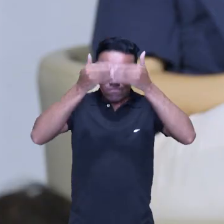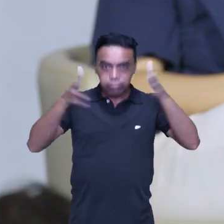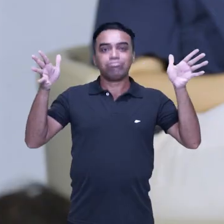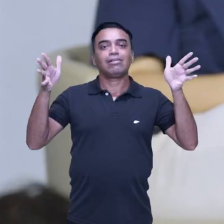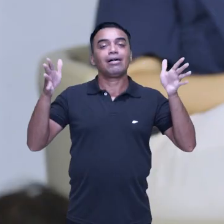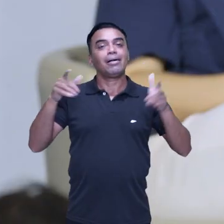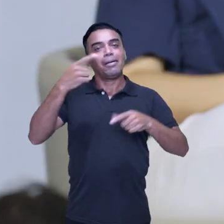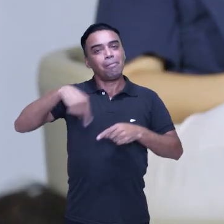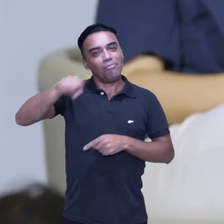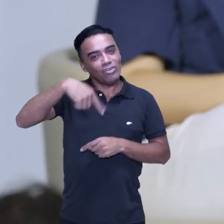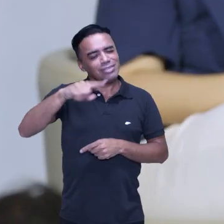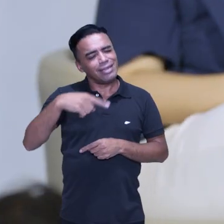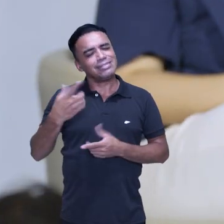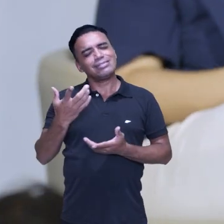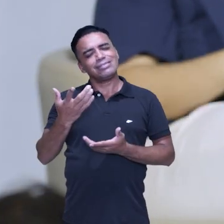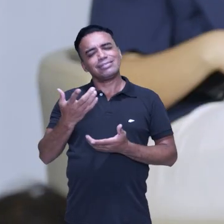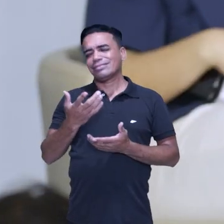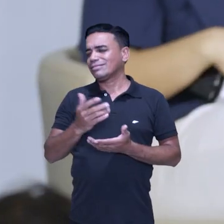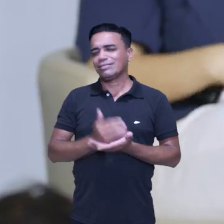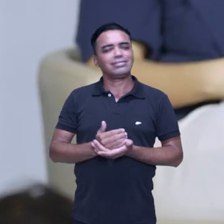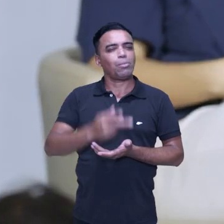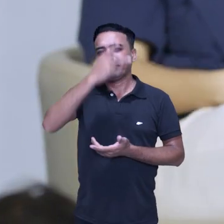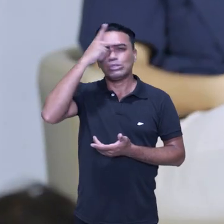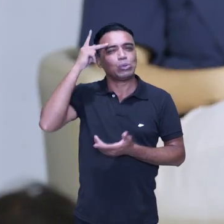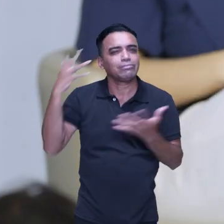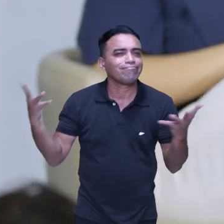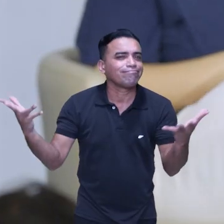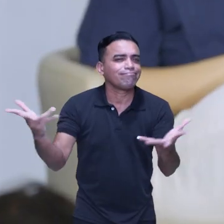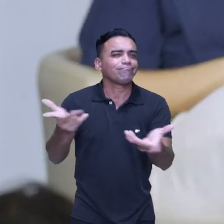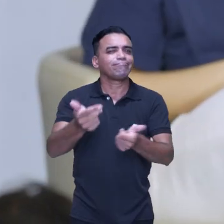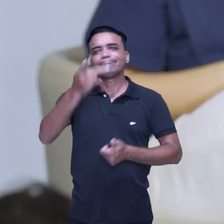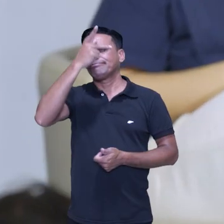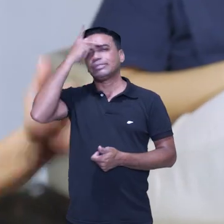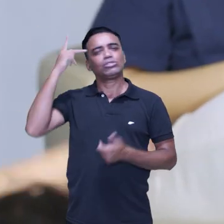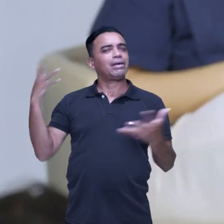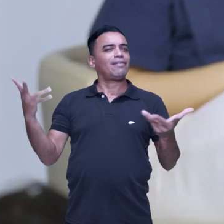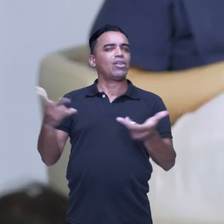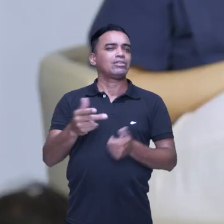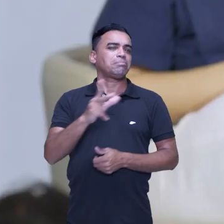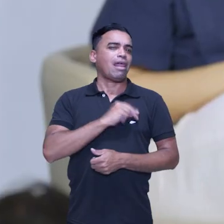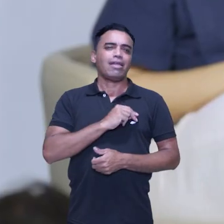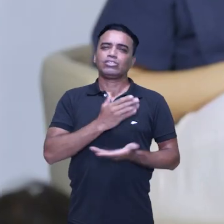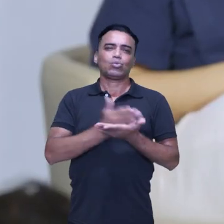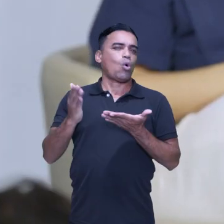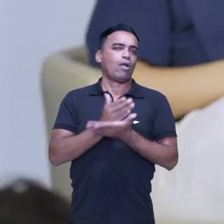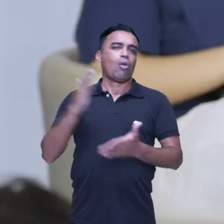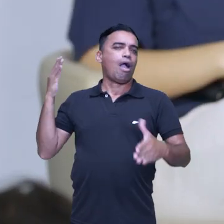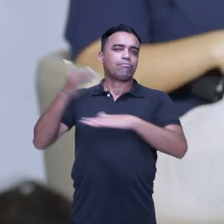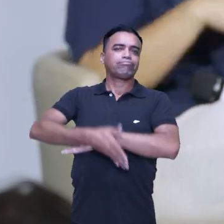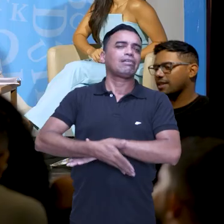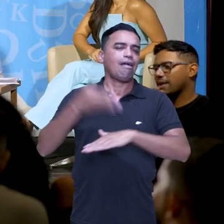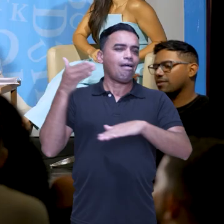vocês são muito, muito, muito grandes. Vocês são imensos e merecem todo lugar que vocês ocuparem. Tá